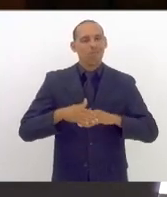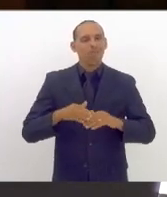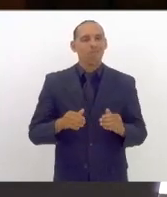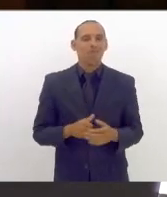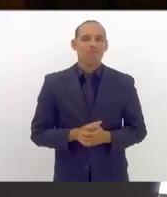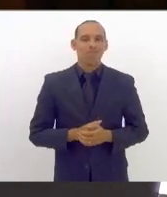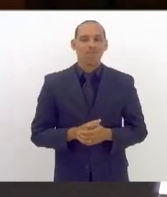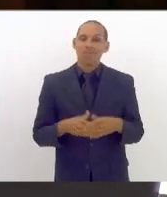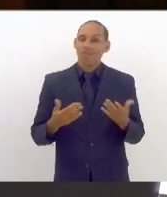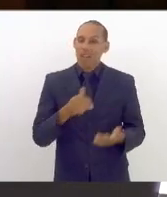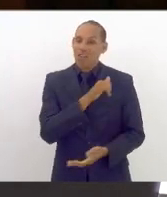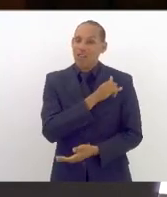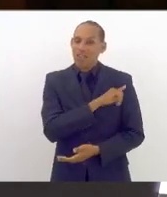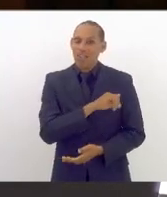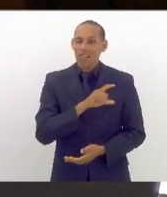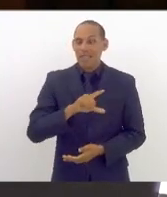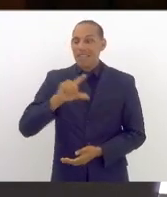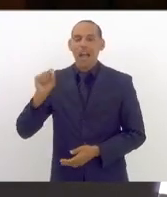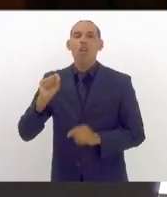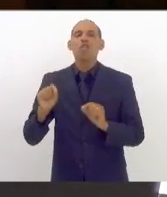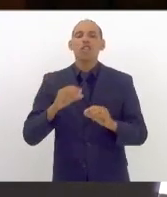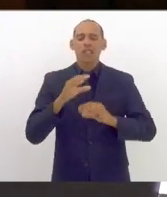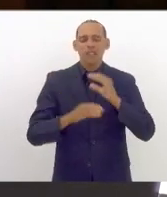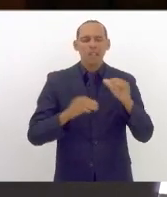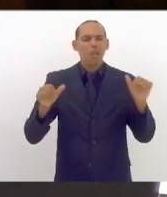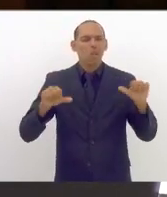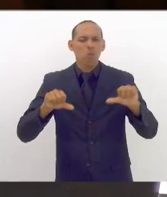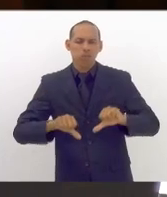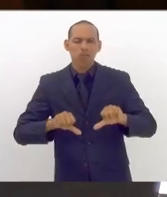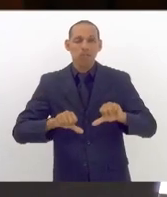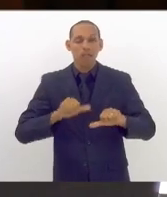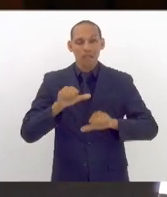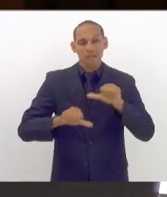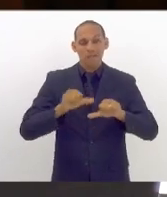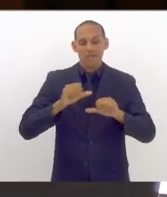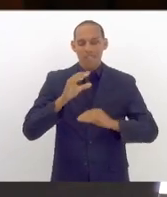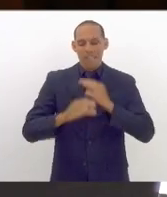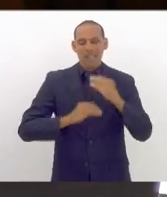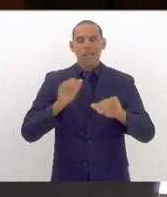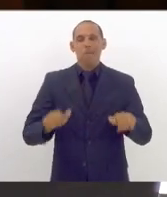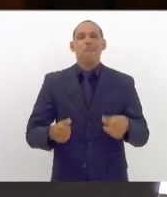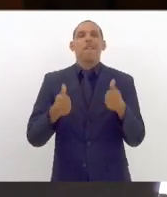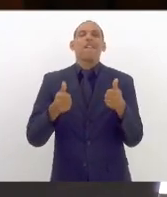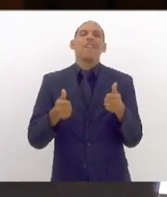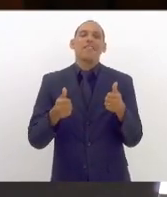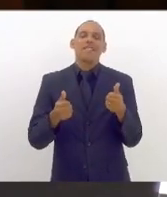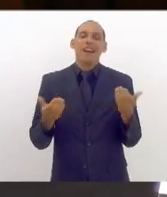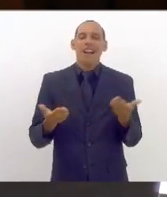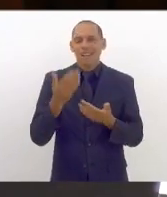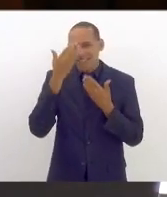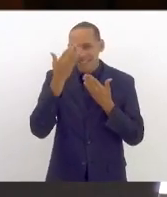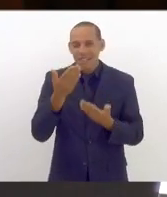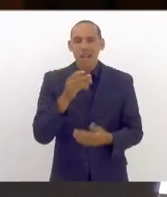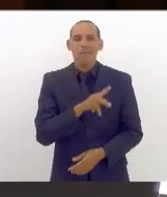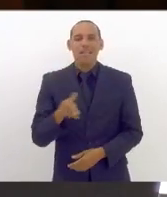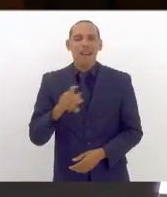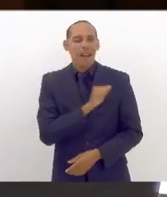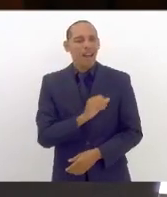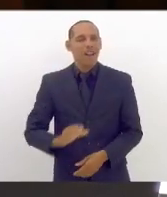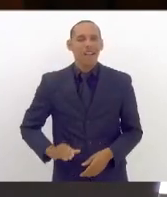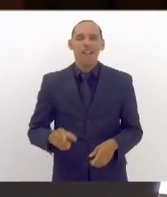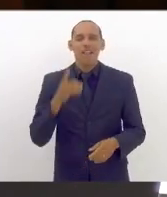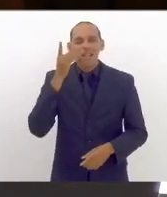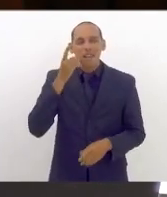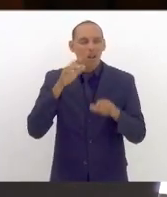chegar ao Rio desse longo círculo vicioso colocaram no círculo virtuosa agradecer muito o presidente ganhar todos os deputados e